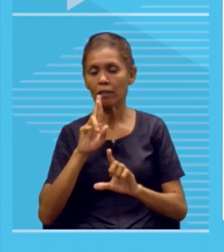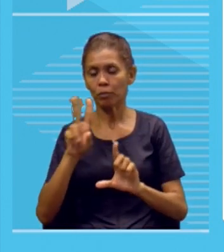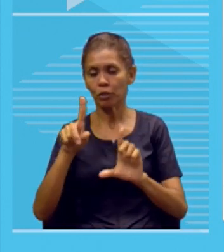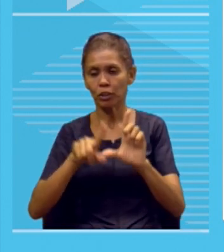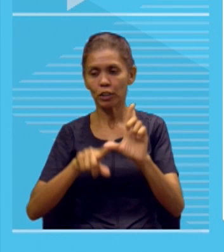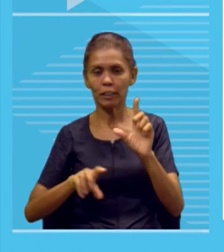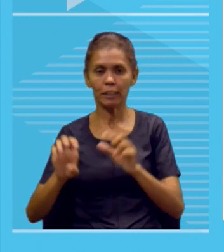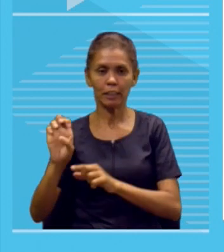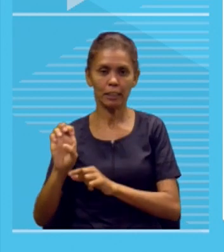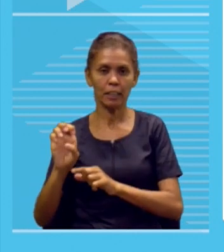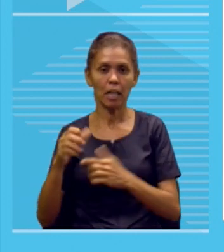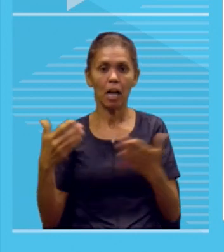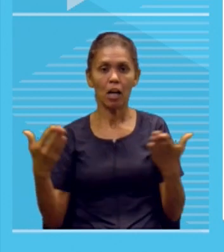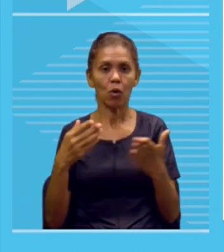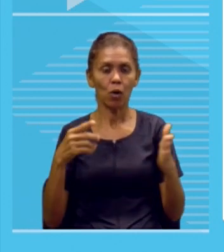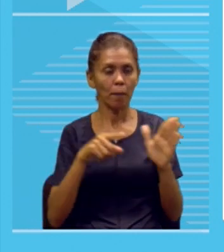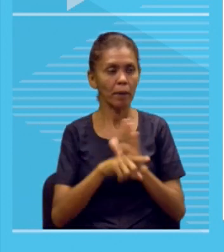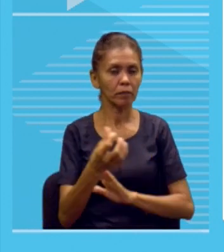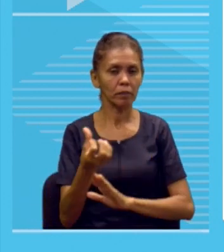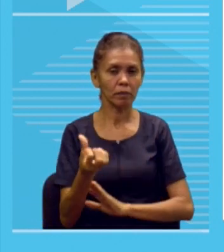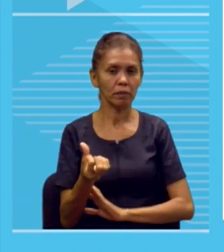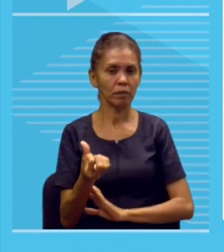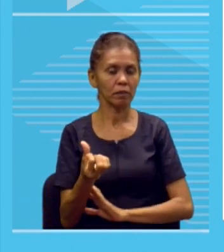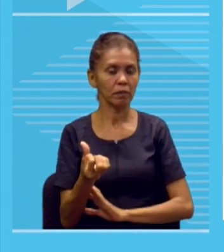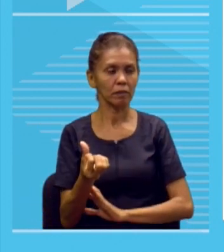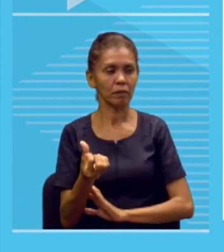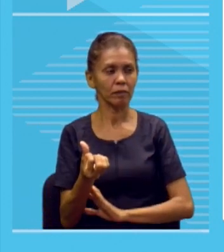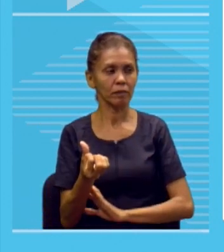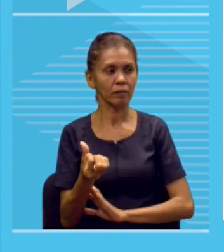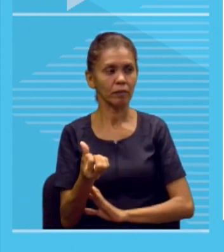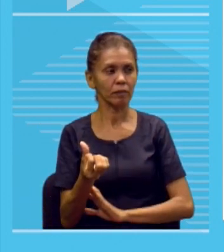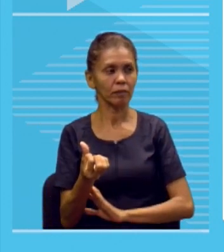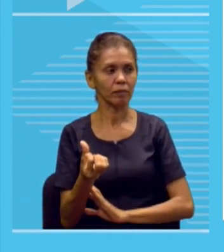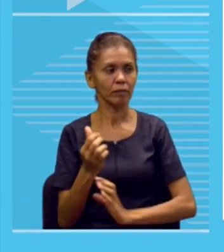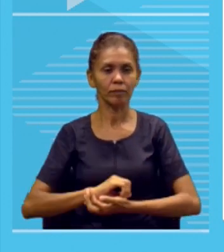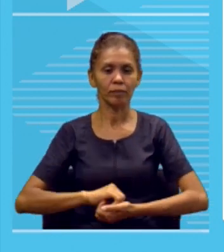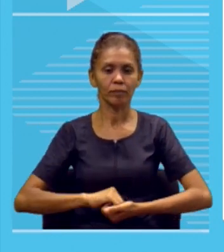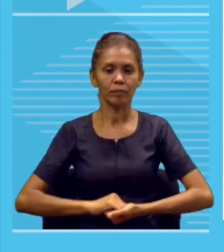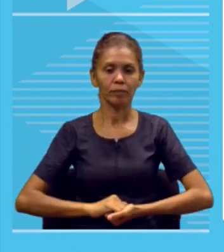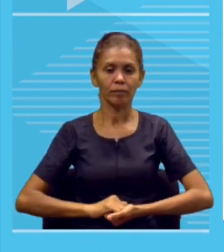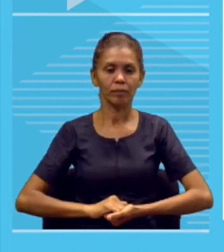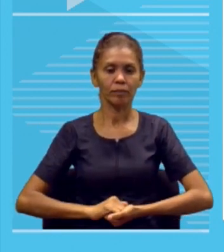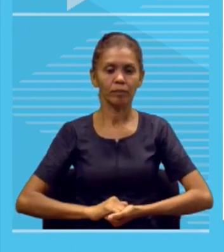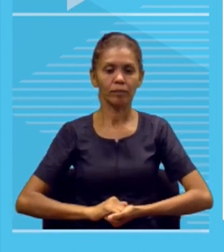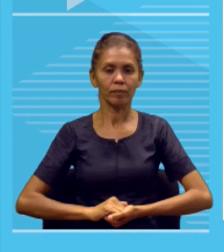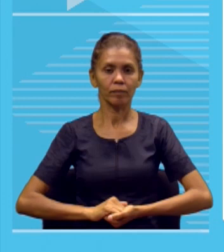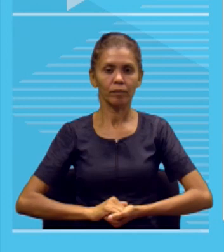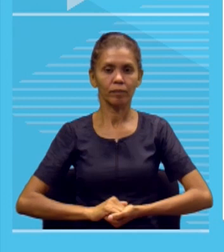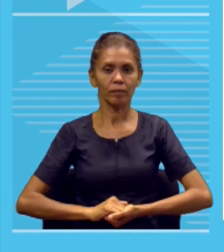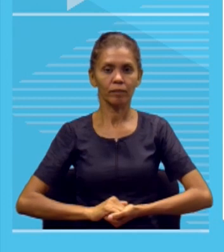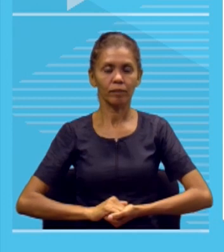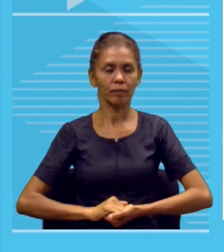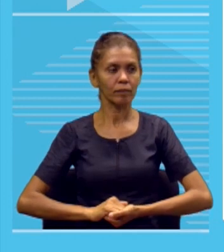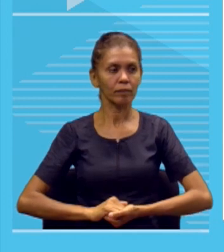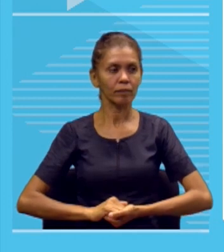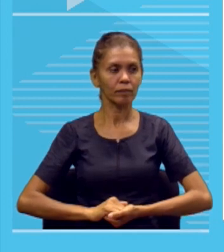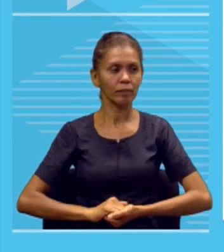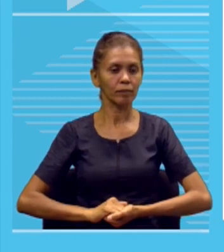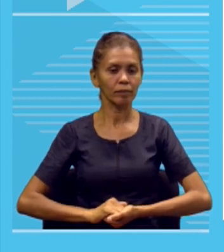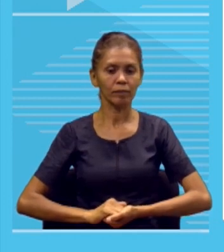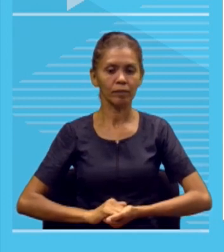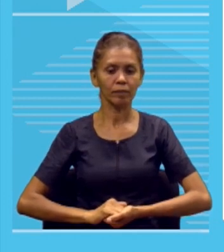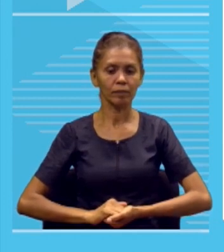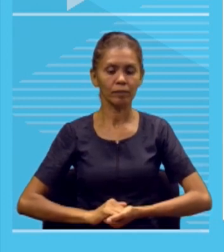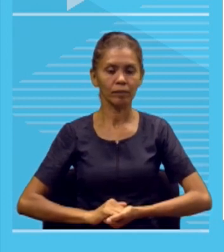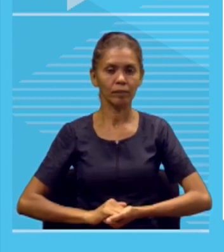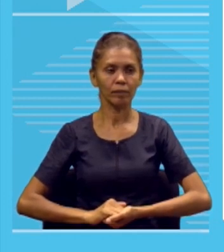nossa sexta questão, que diz assim: o predomínio mundial da urbanização, com o crescimento do